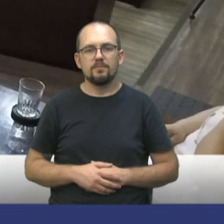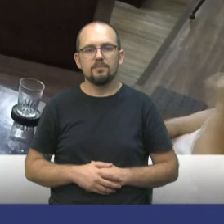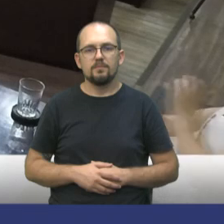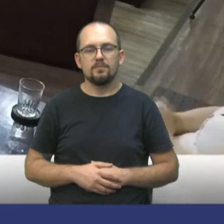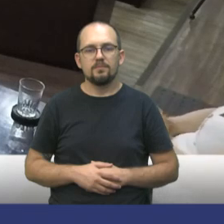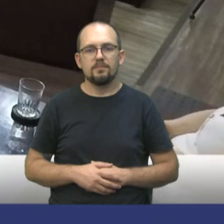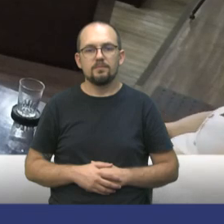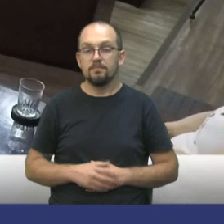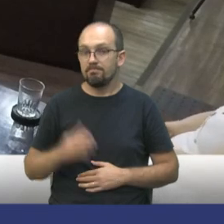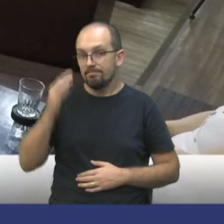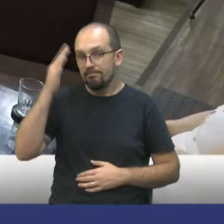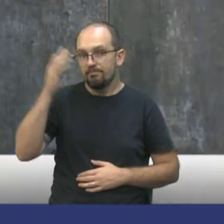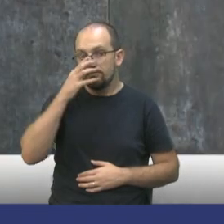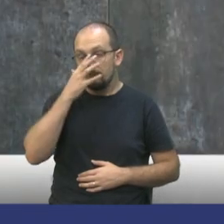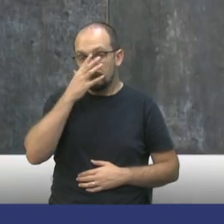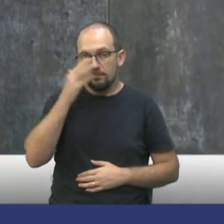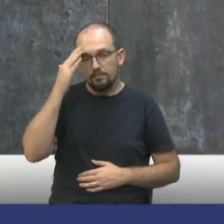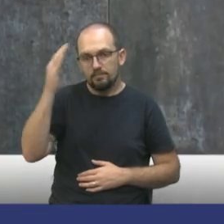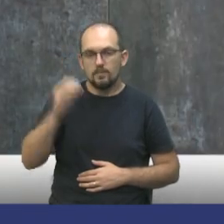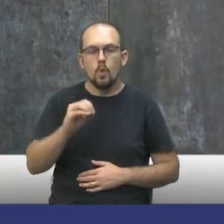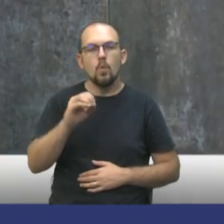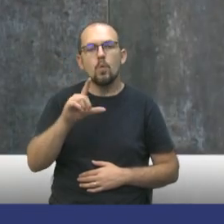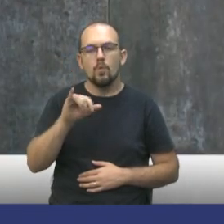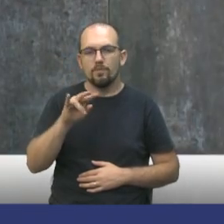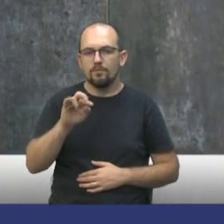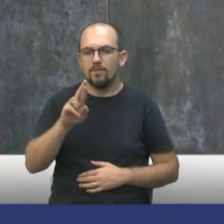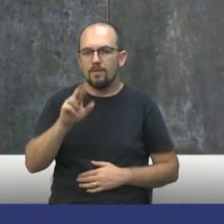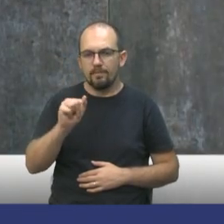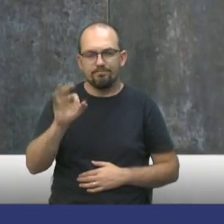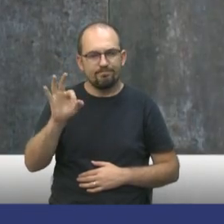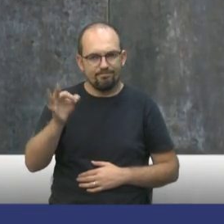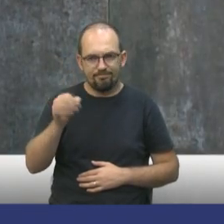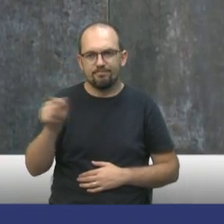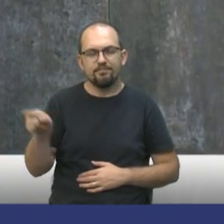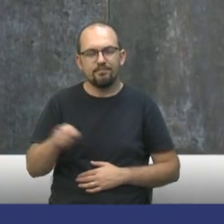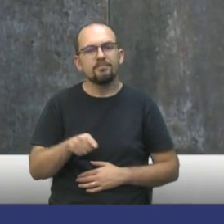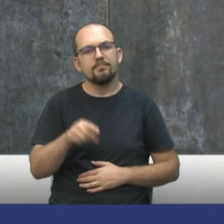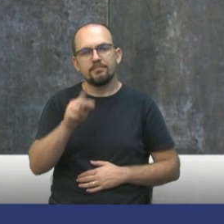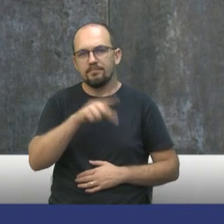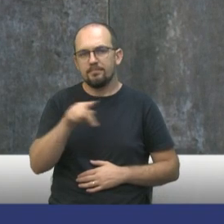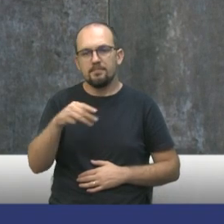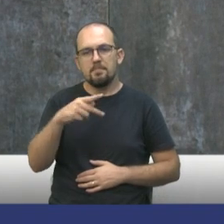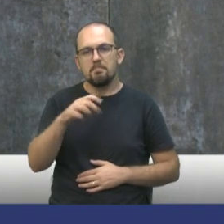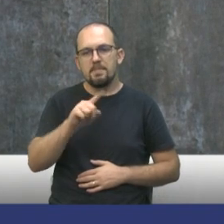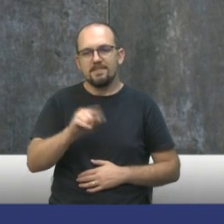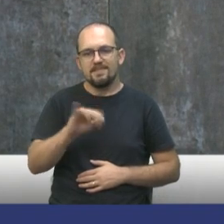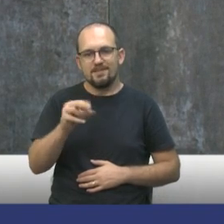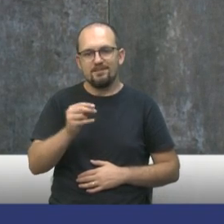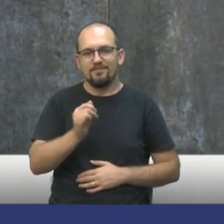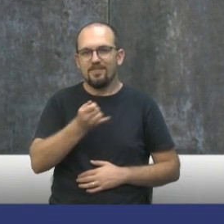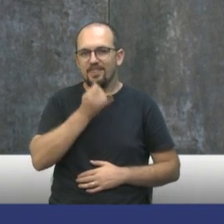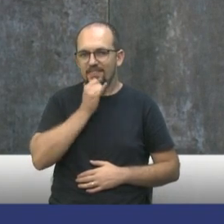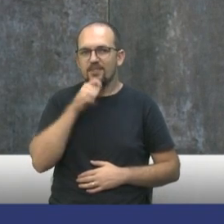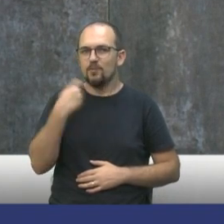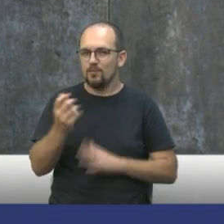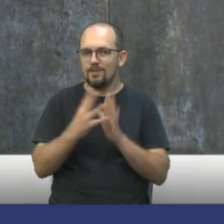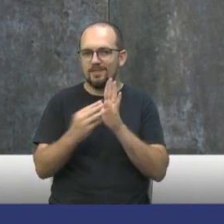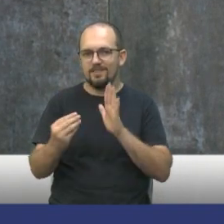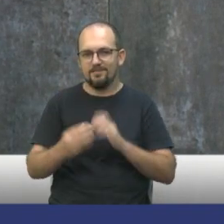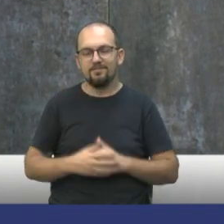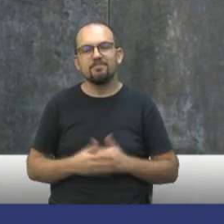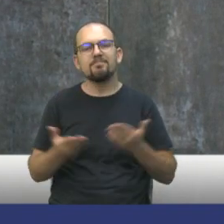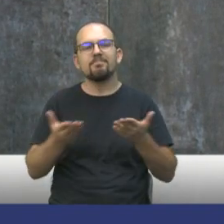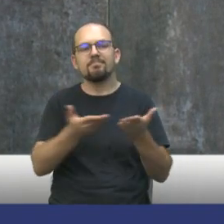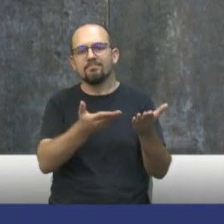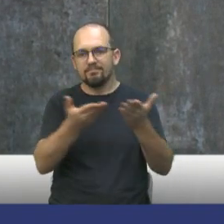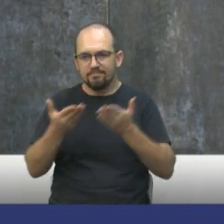Obrigado, Oliveira, pelas palavras. De fato, o mestre Pezinho é um exemplo a ser seguido. E agora, senhoras e senhores, eu quero convidar para fazer